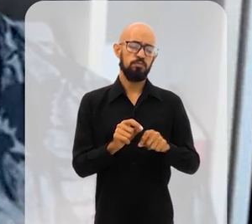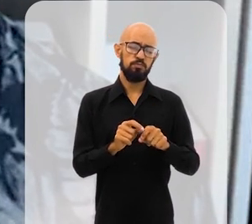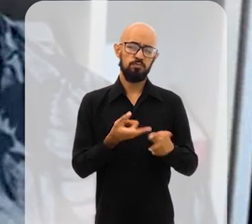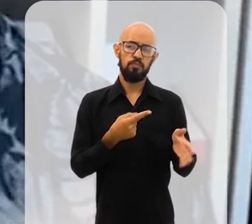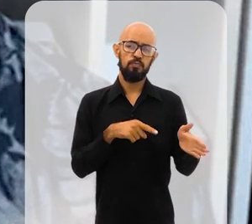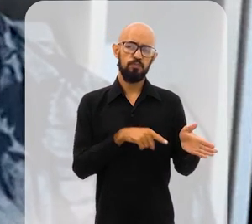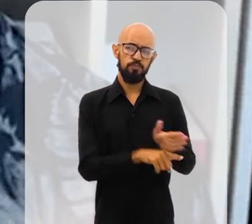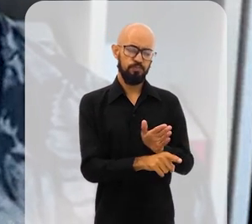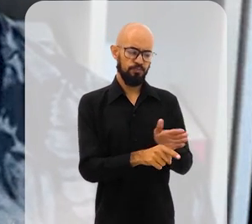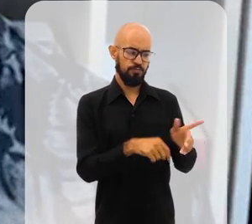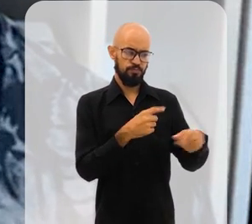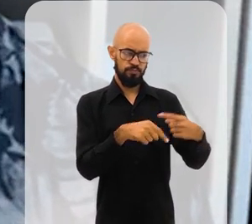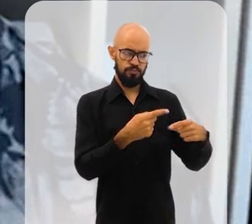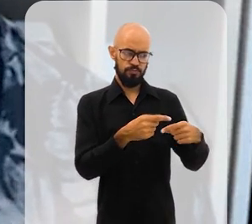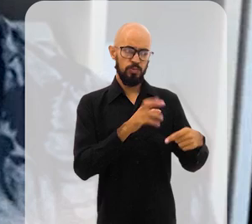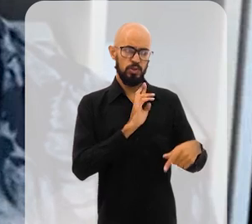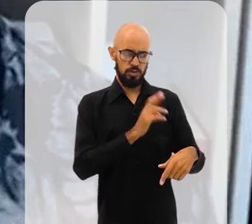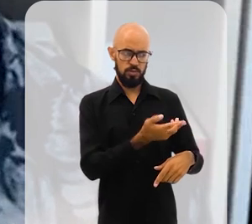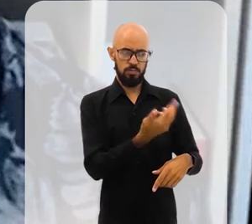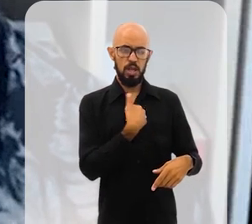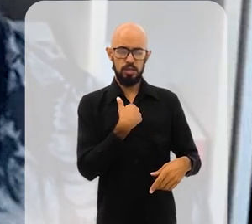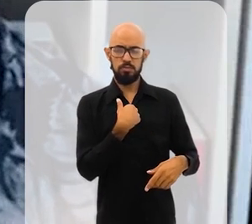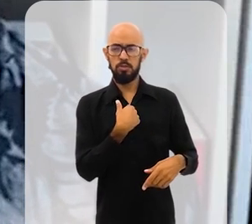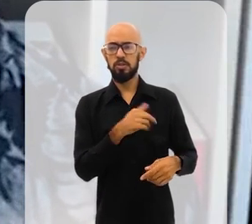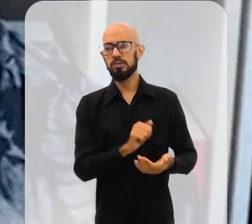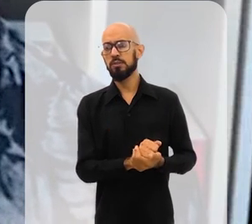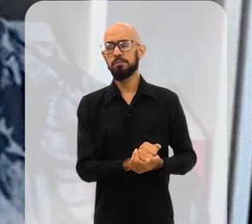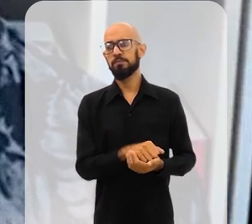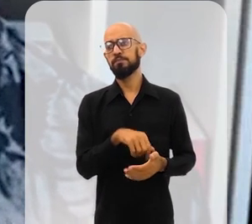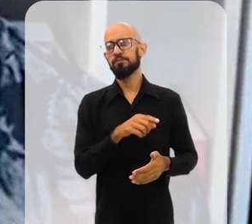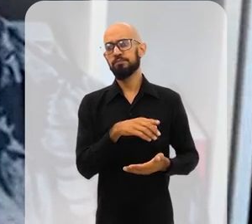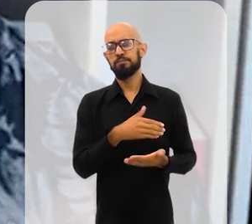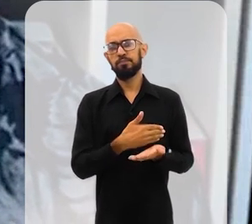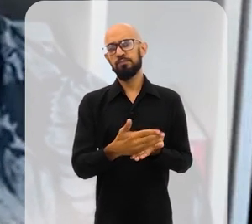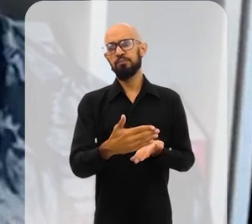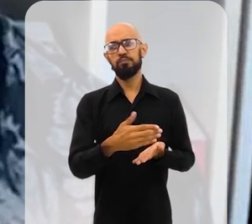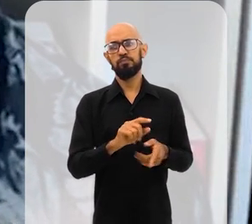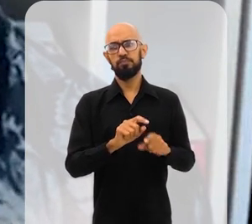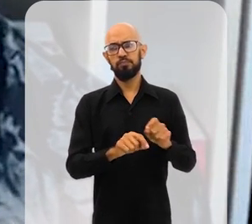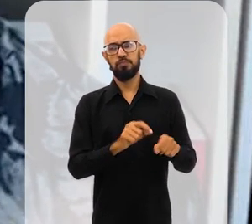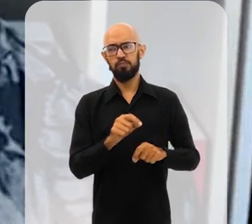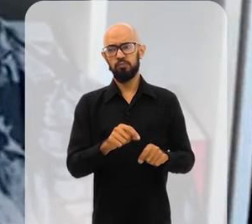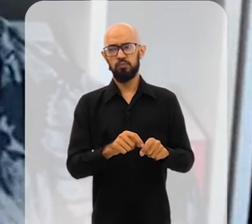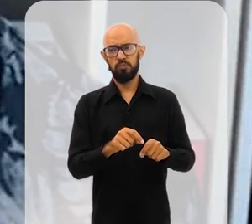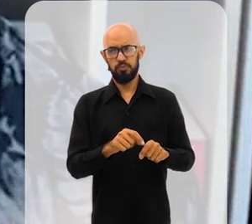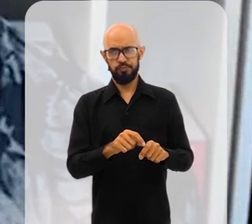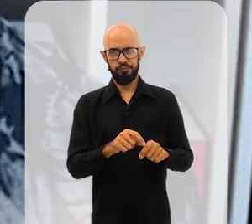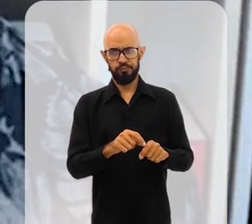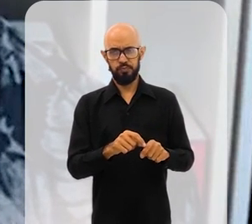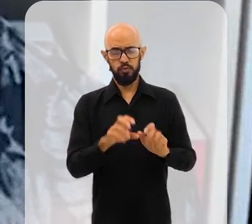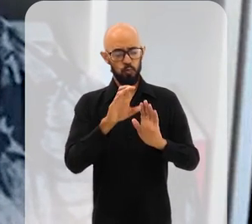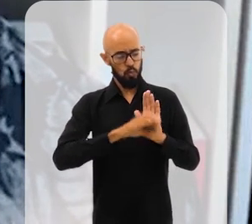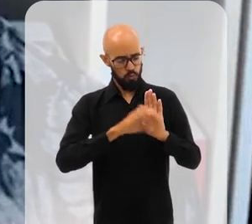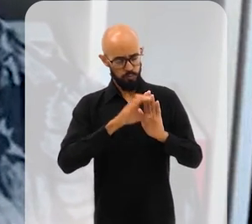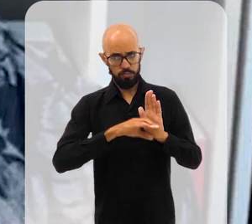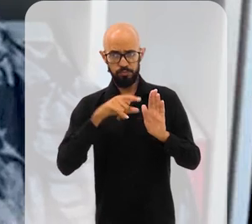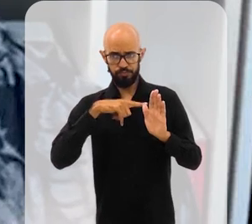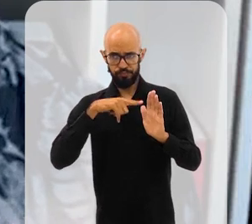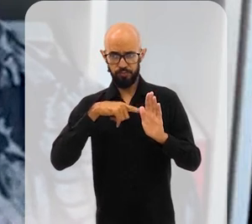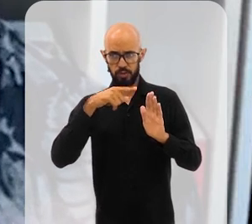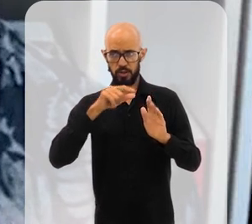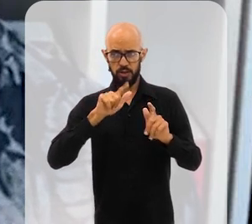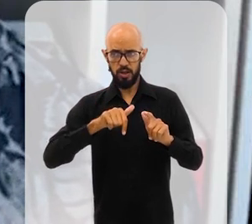Você começou, na verdade, você deu um resumo da sua carreira, mas o que consta aqui no seu currículo é a